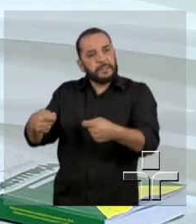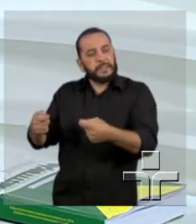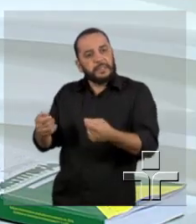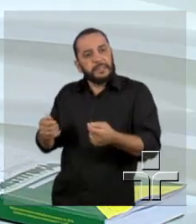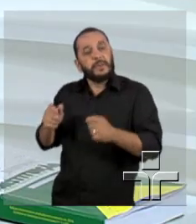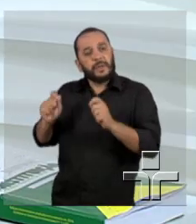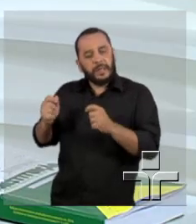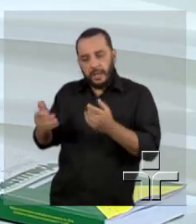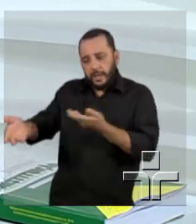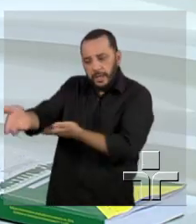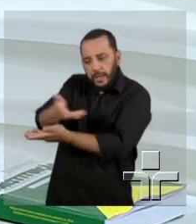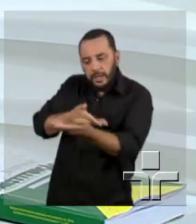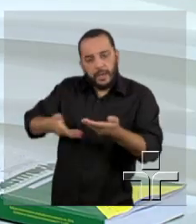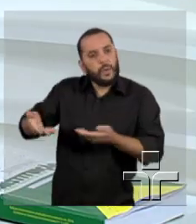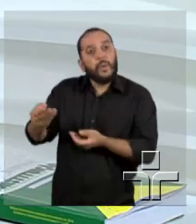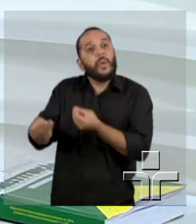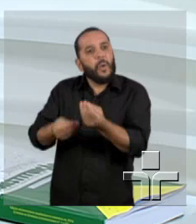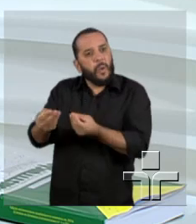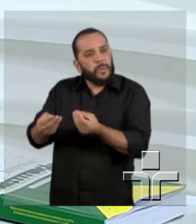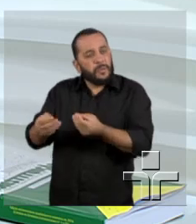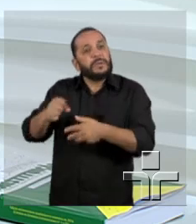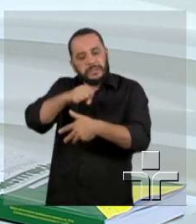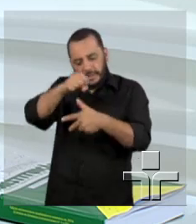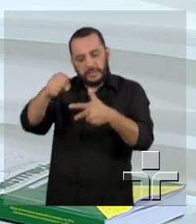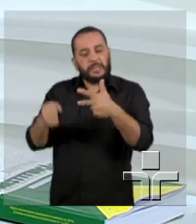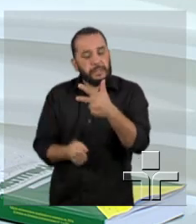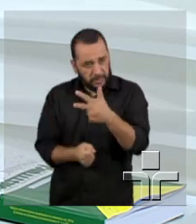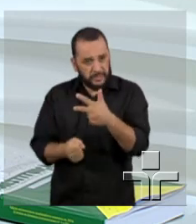3 poderes. Ele exerce essas competências,